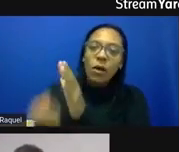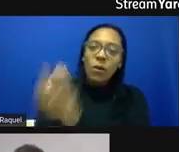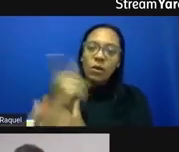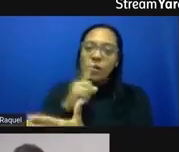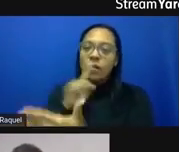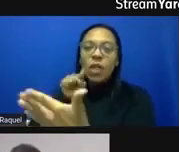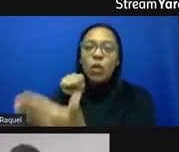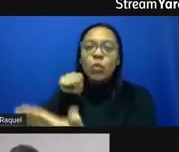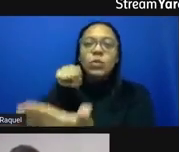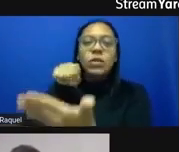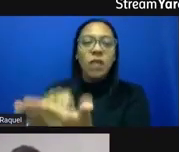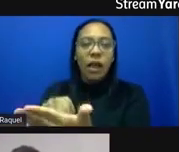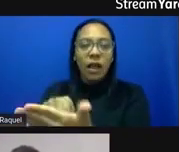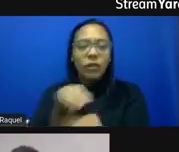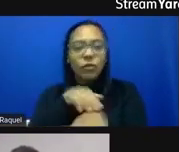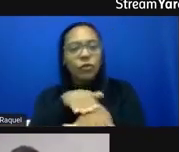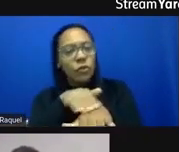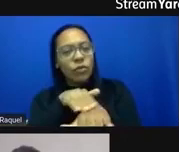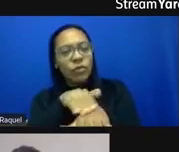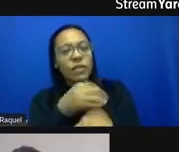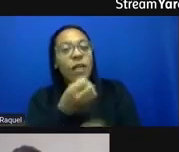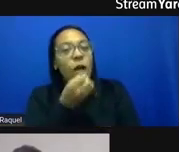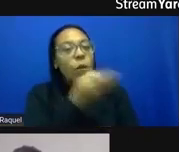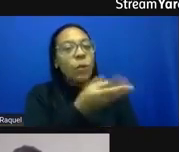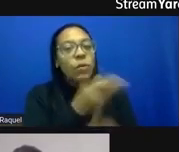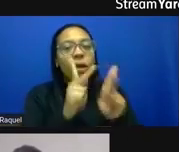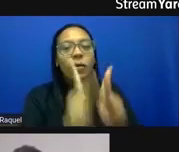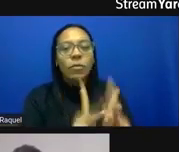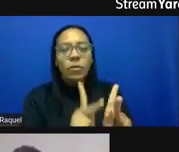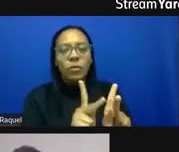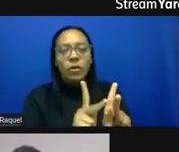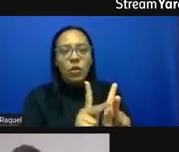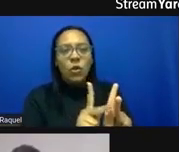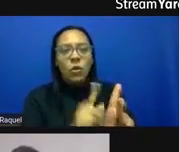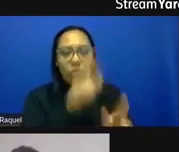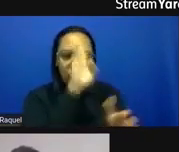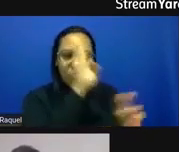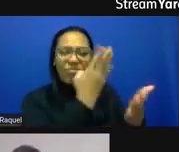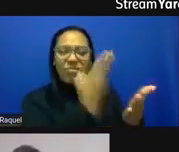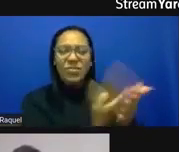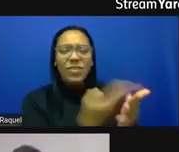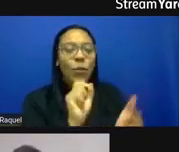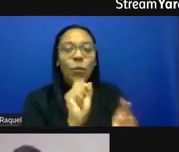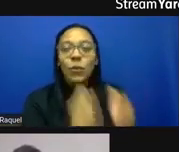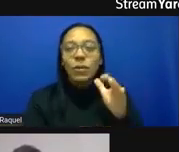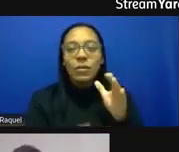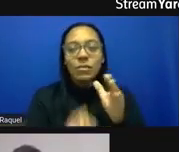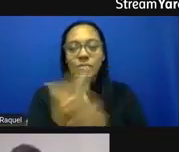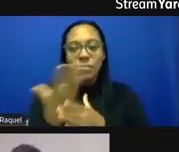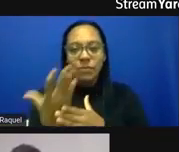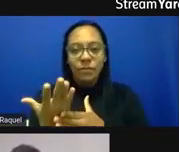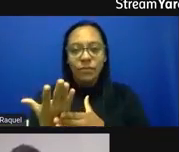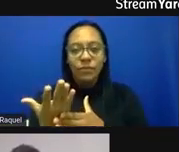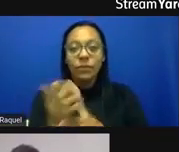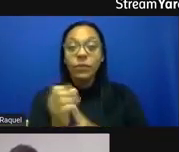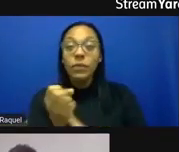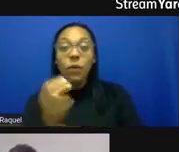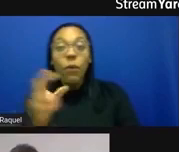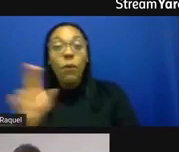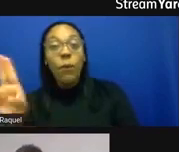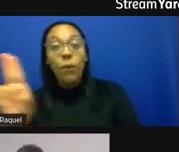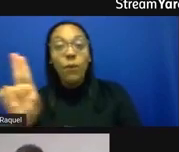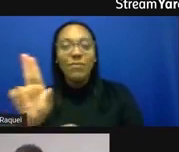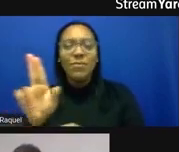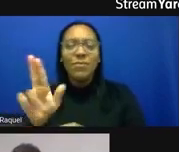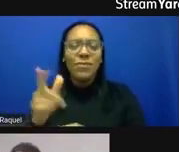de conversar com alguém de confiança sobre o que está acontecendo, ou talvez que não estejam se dando